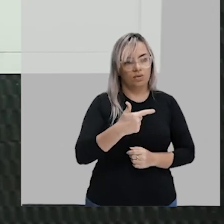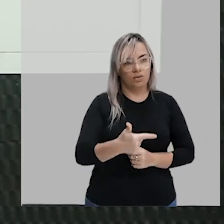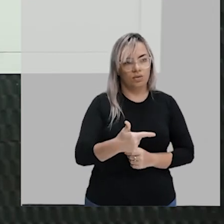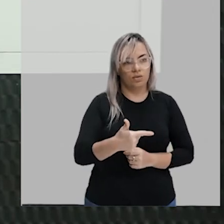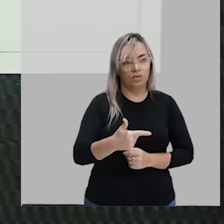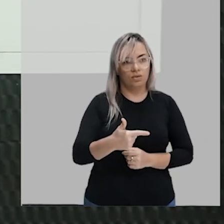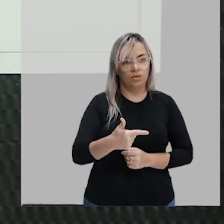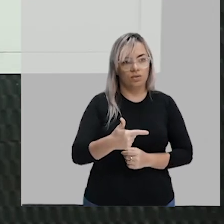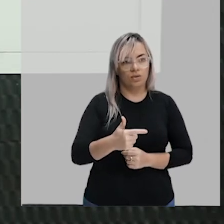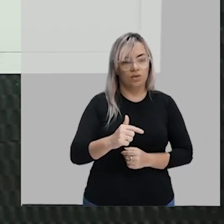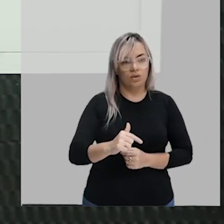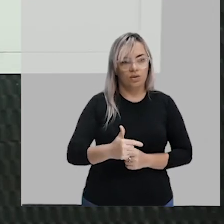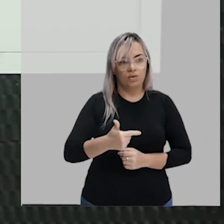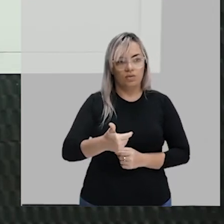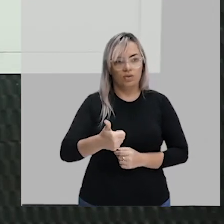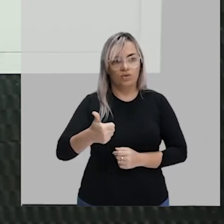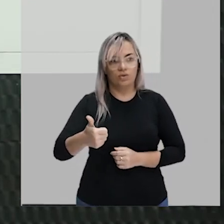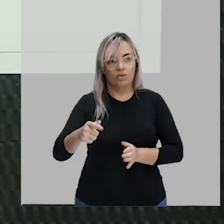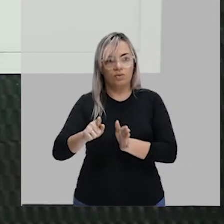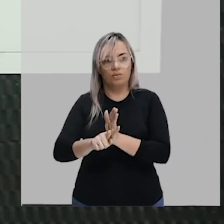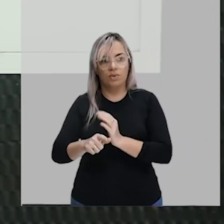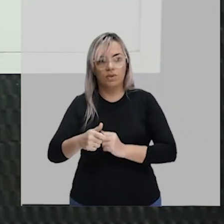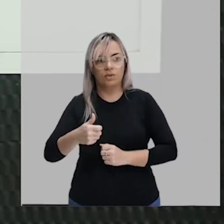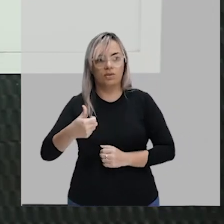9, 0,